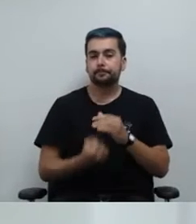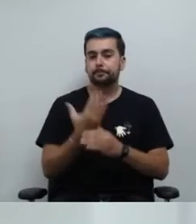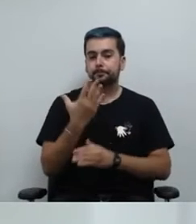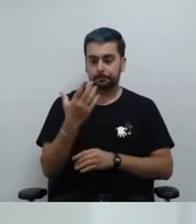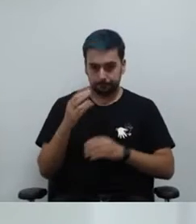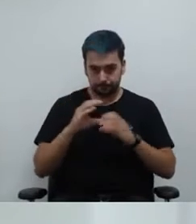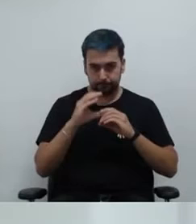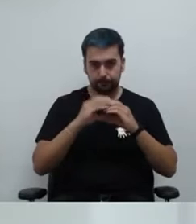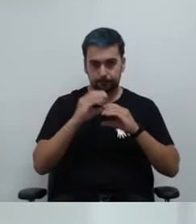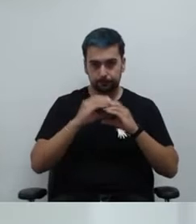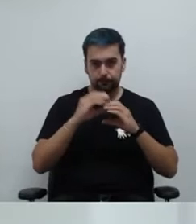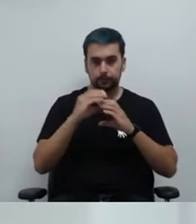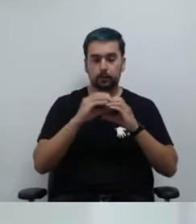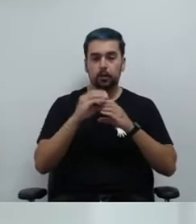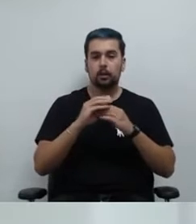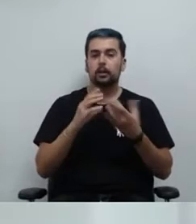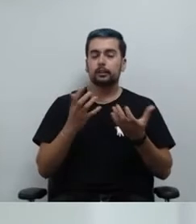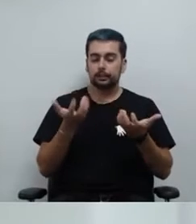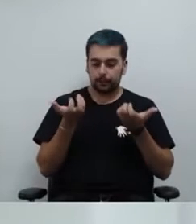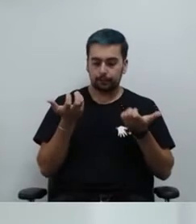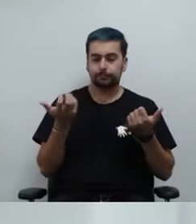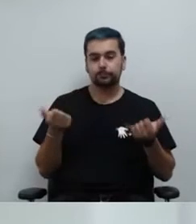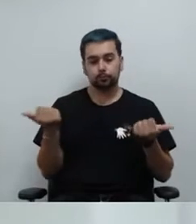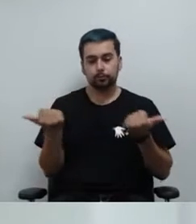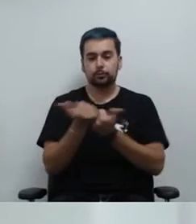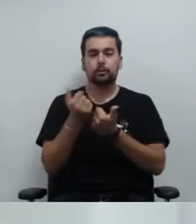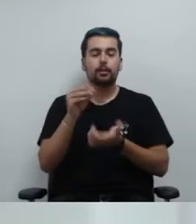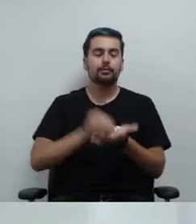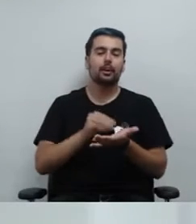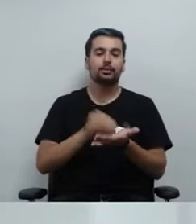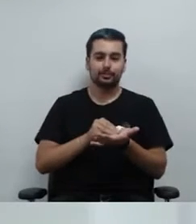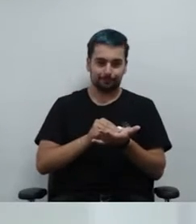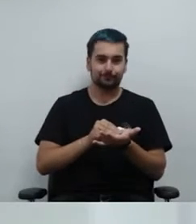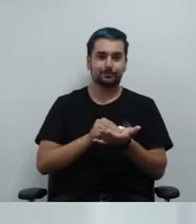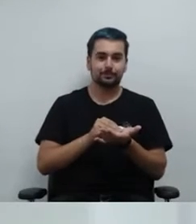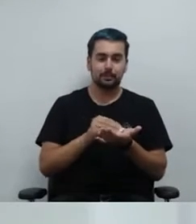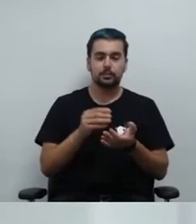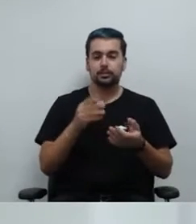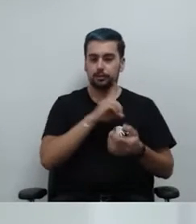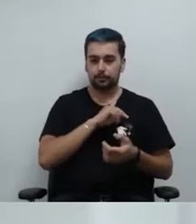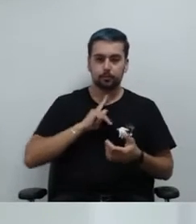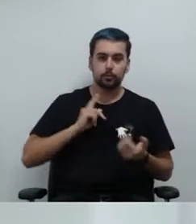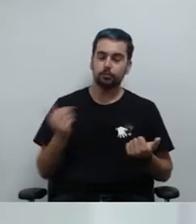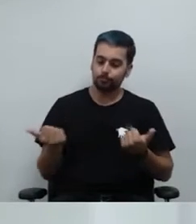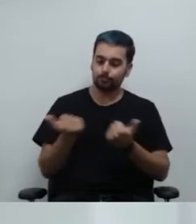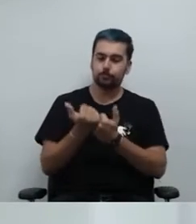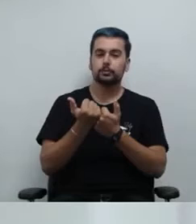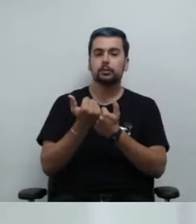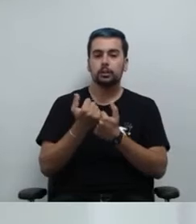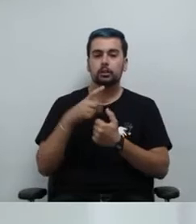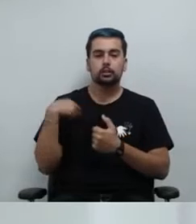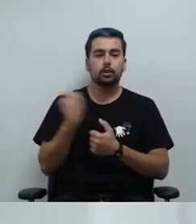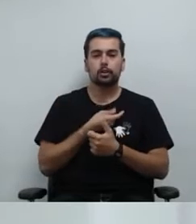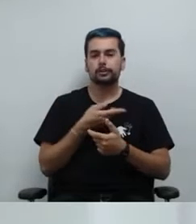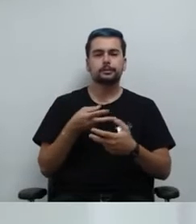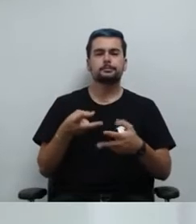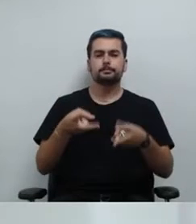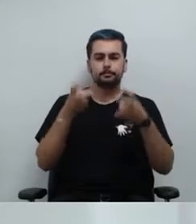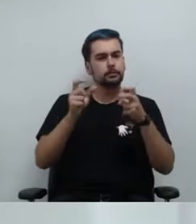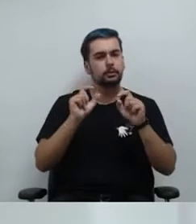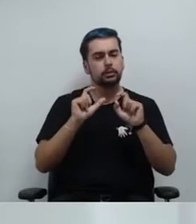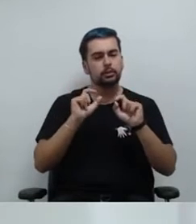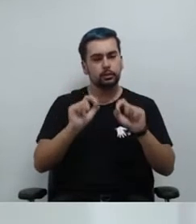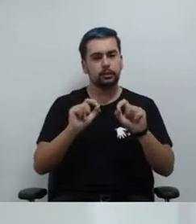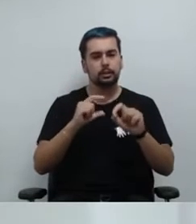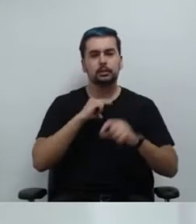aplacar esse déficit de defensores e defensoras. Todavia, é preciso que não percamos de vista que ainda há 45